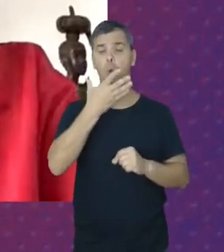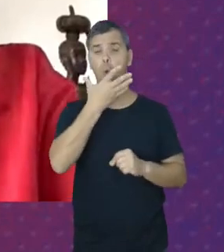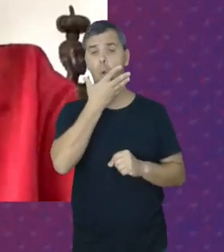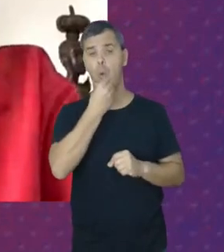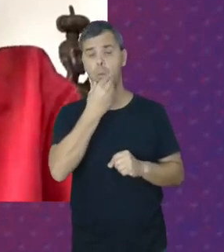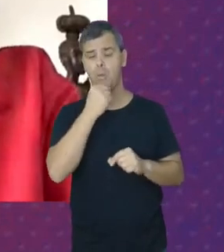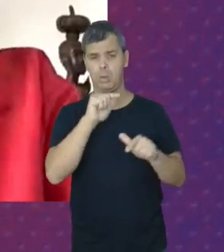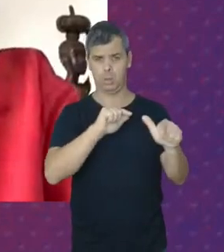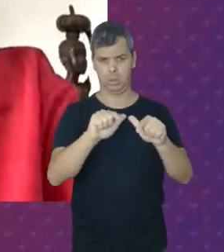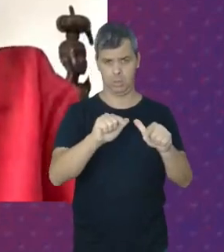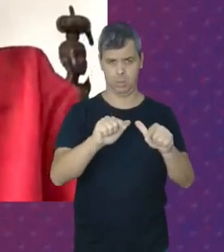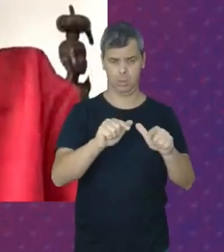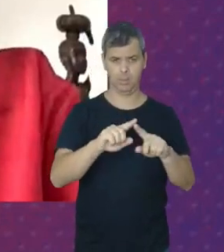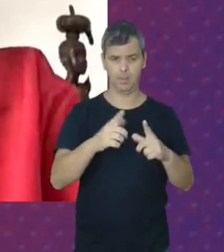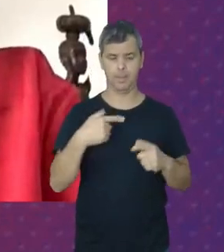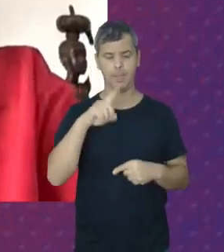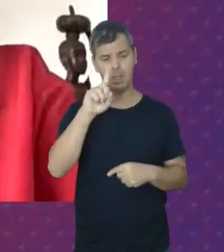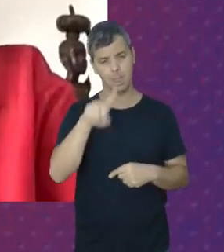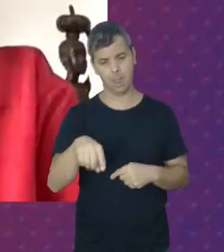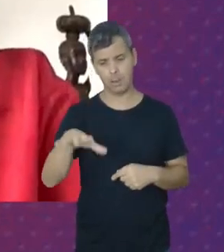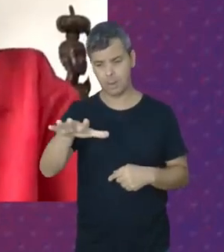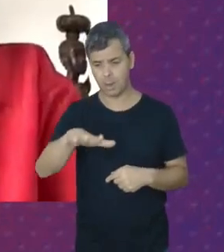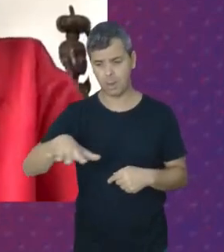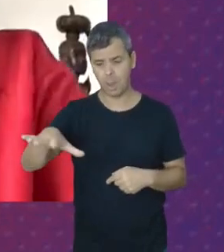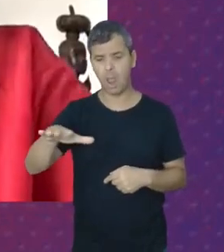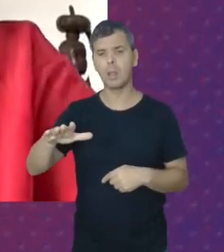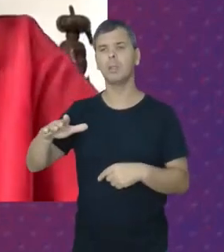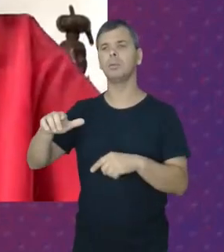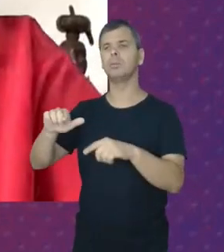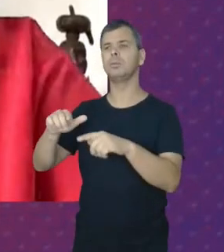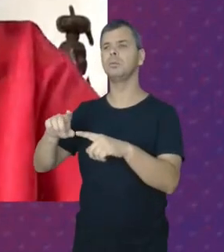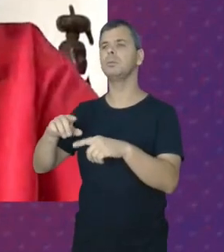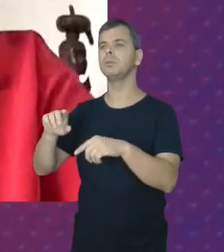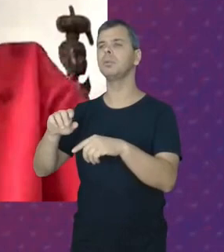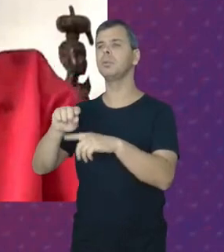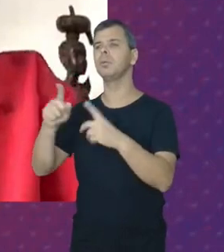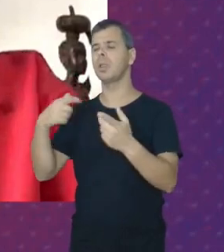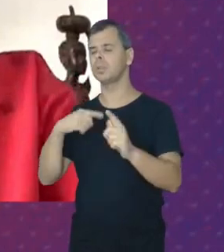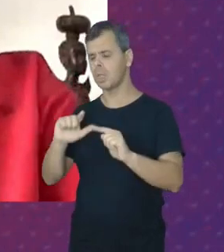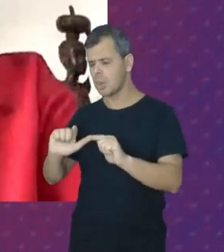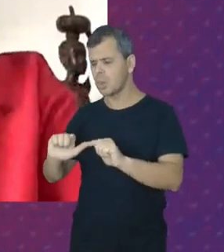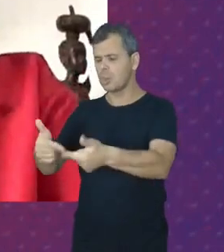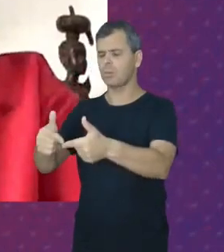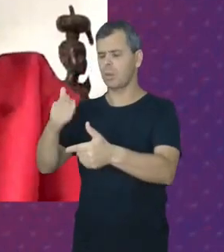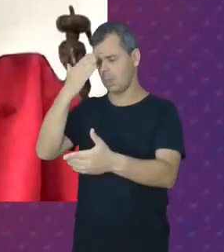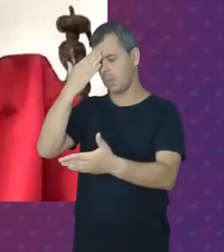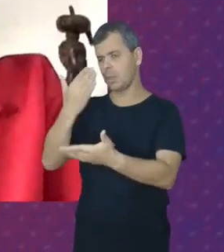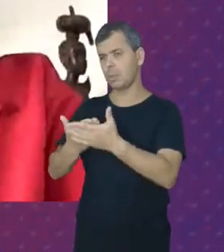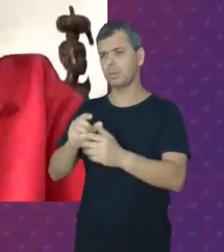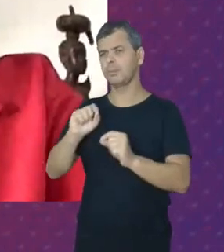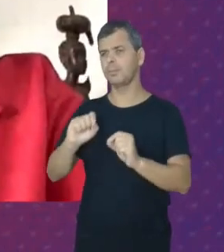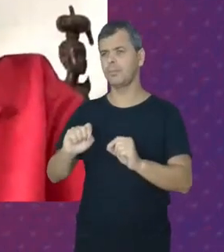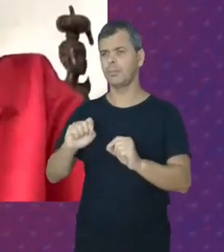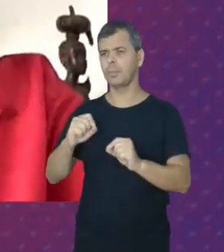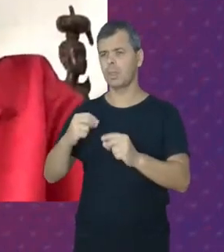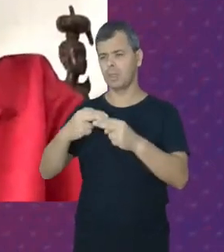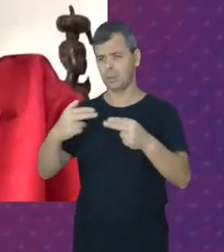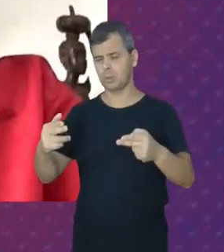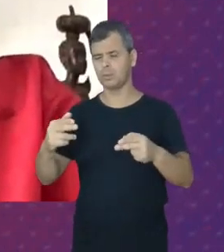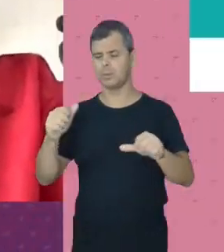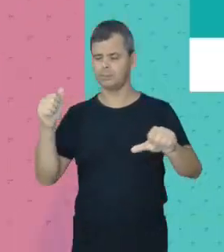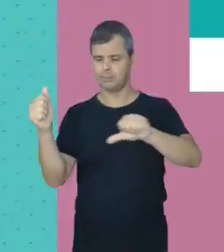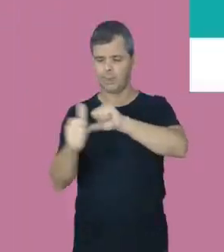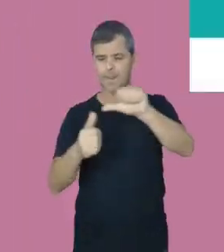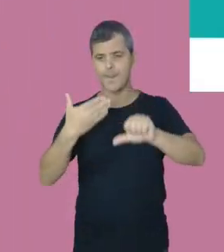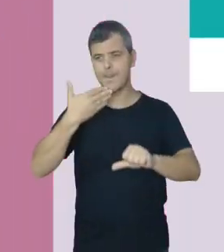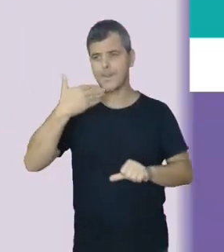trabalhadores Nessa área De serviço Então é esse desafio A gente acredita Que as coisas Vão mudar